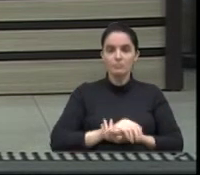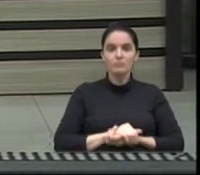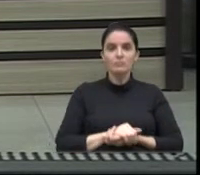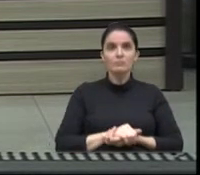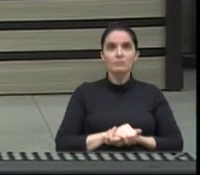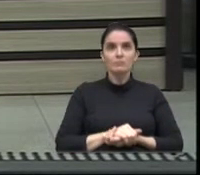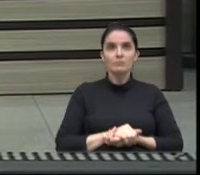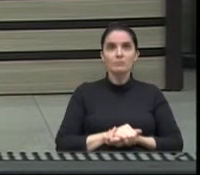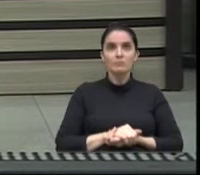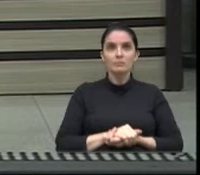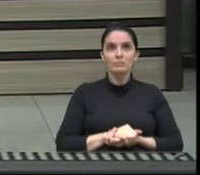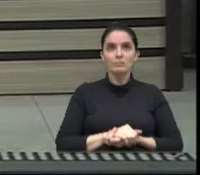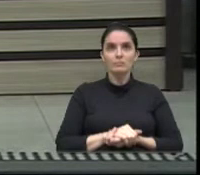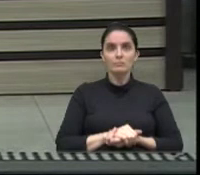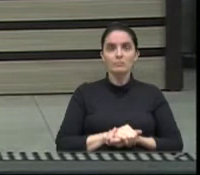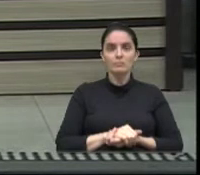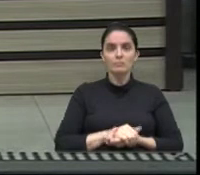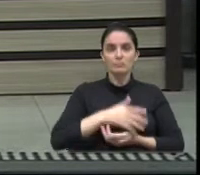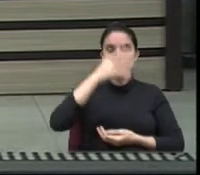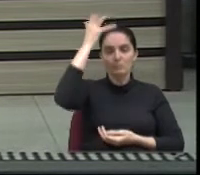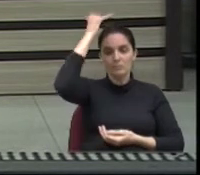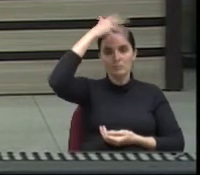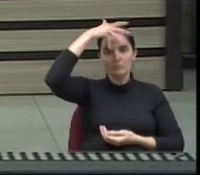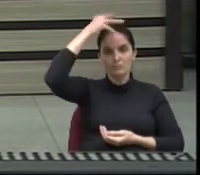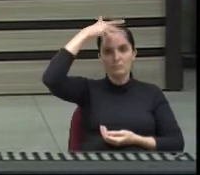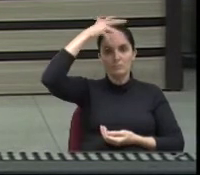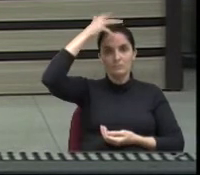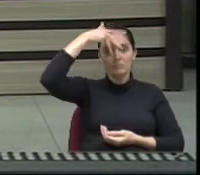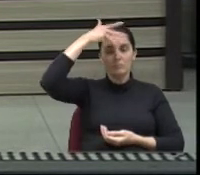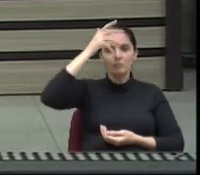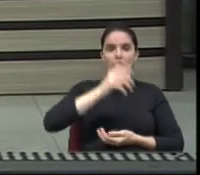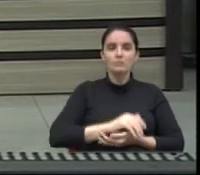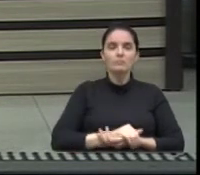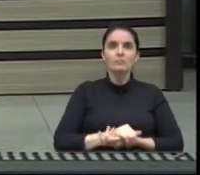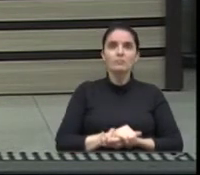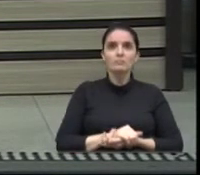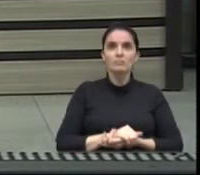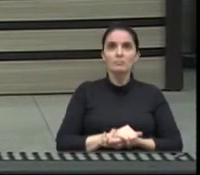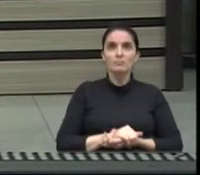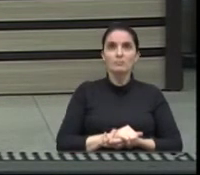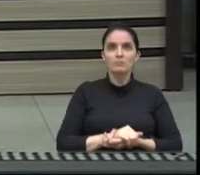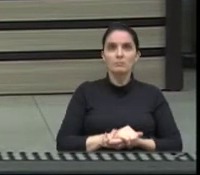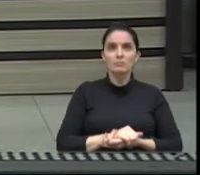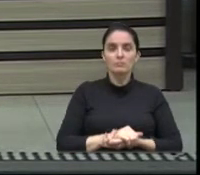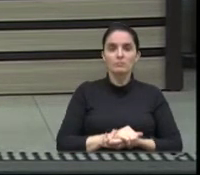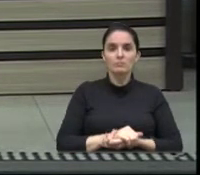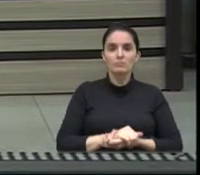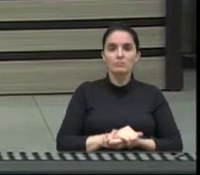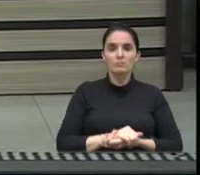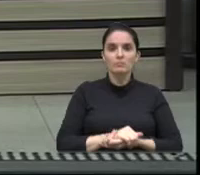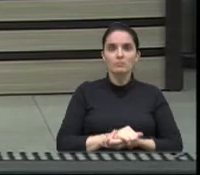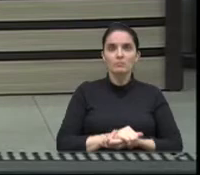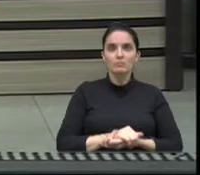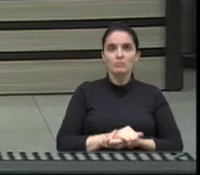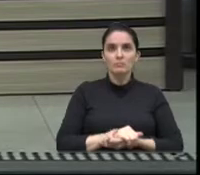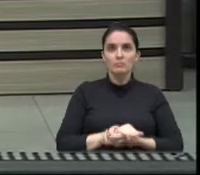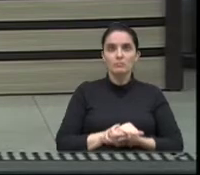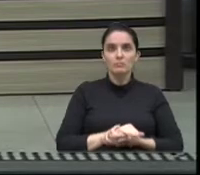A ordem do desejo dia. Desejo discutir, senhor presidente. Vereadora Érica Tanque. Eu também, senhor presidente.